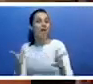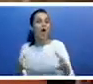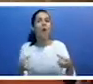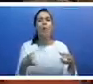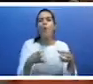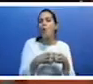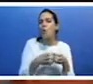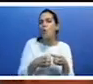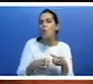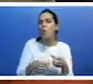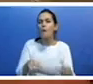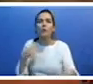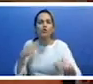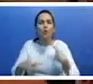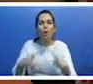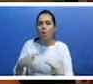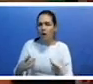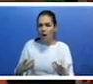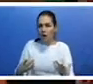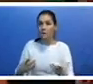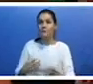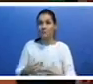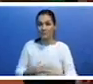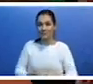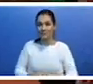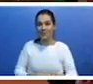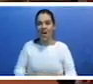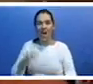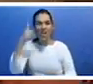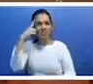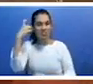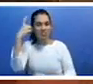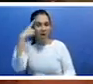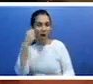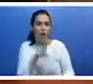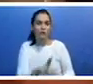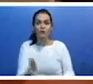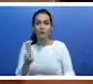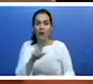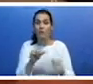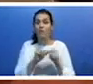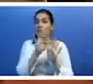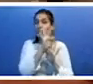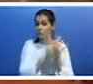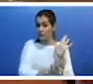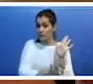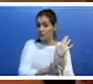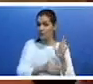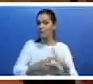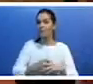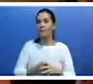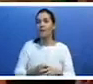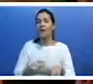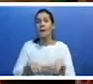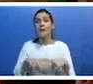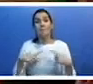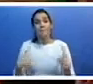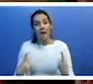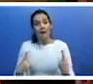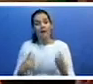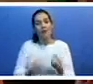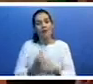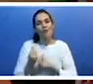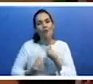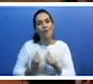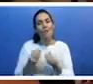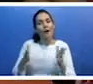grupos, discutindo, utilizando as ideias de vocês para montarmos esse texto informativo. Mas como no momento